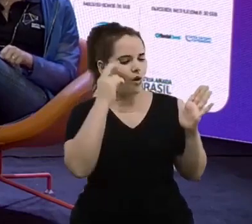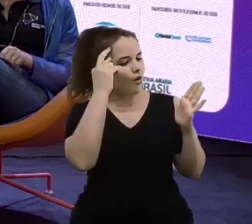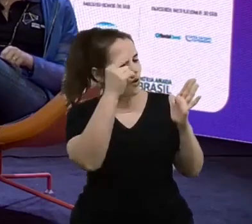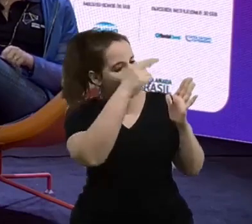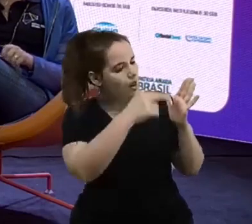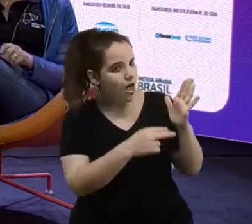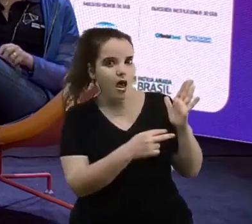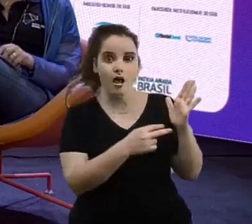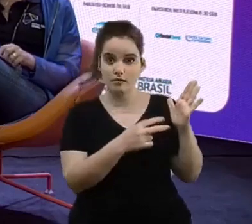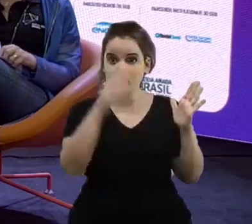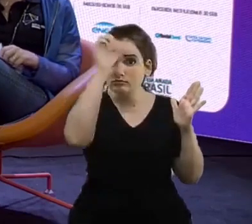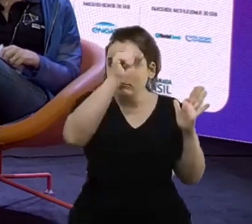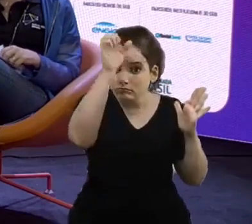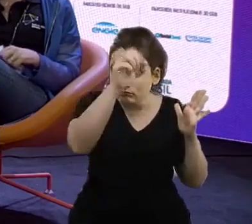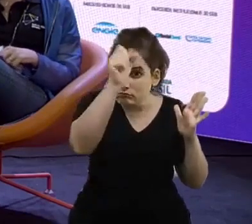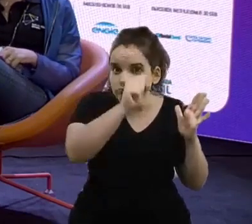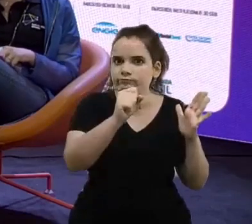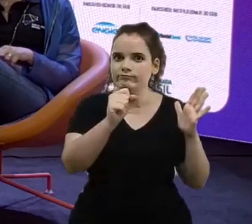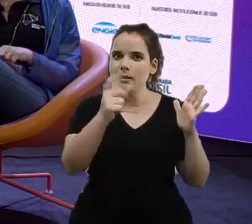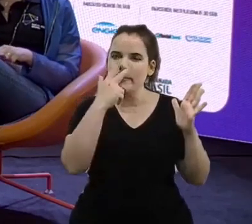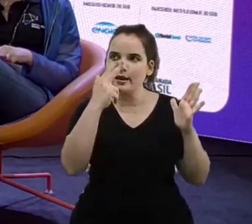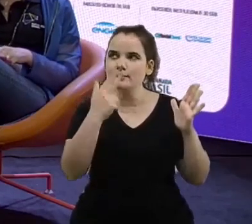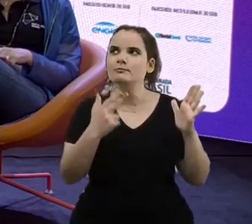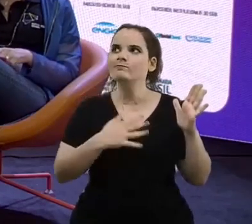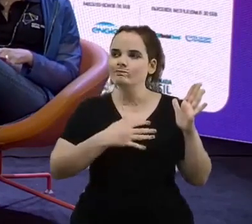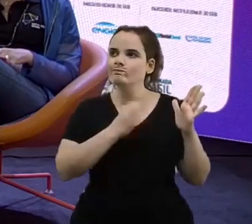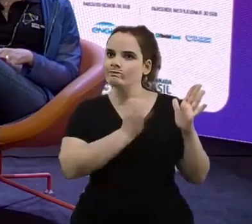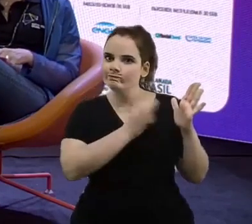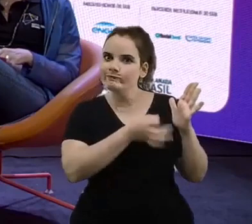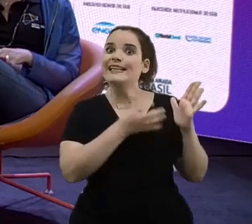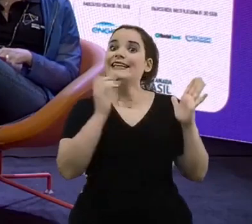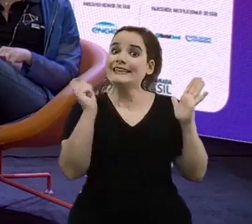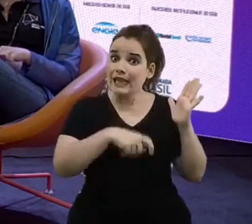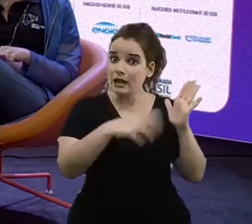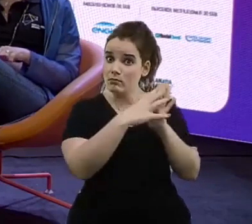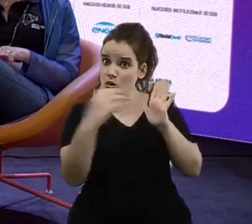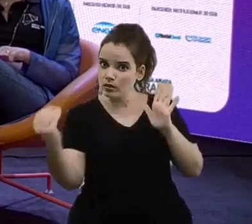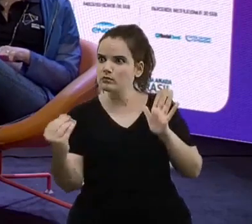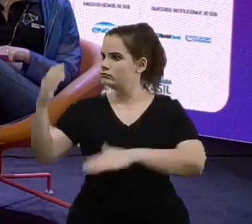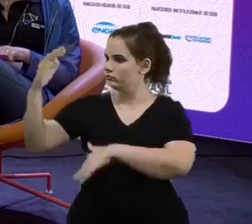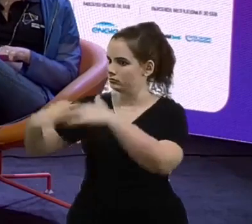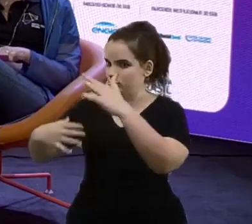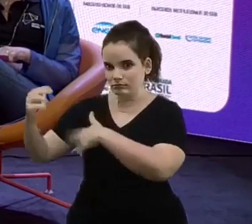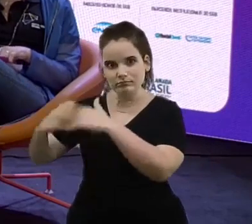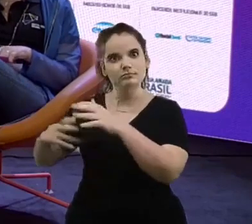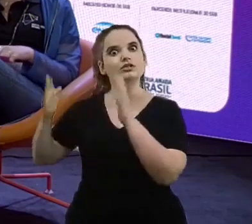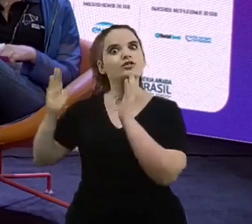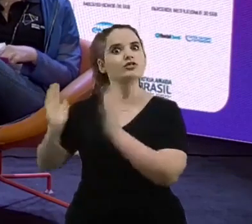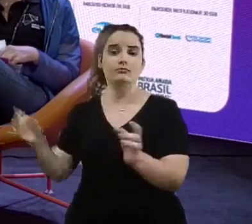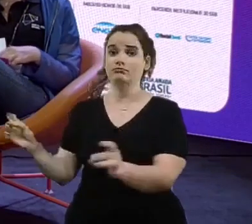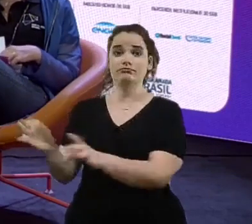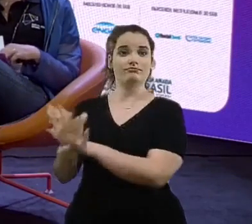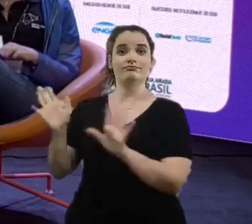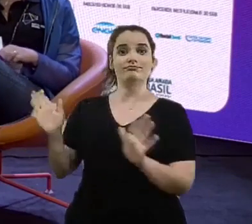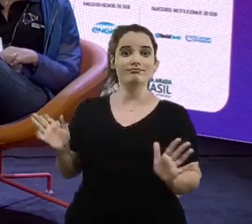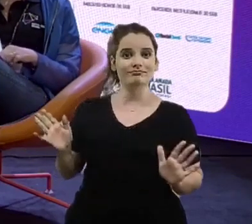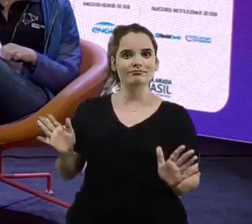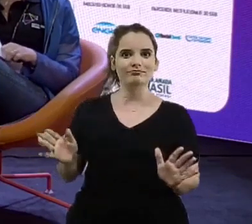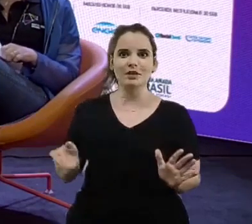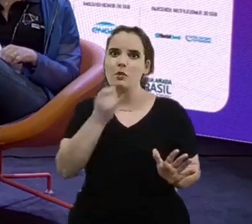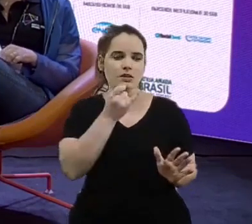de uma formação mais dura, mas algumas têm umas formações mais leves que nos levam a isso, mas ter uma área